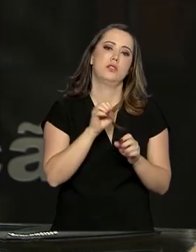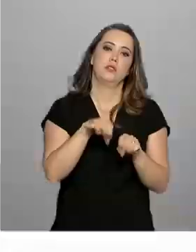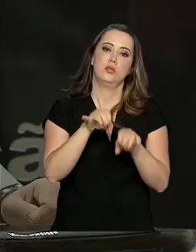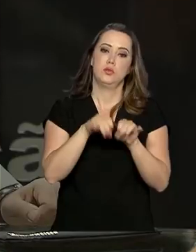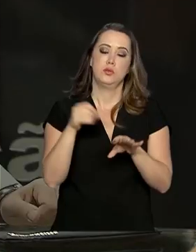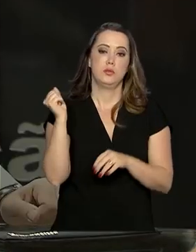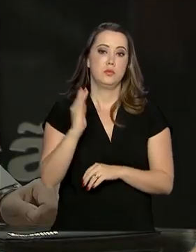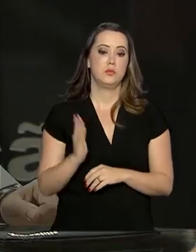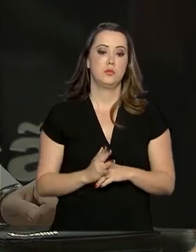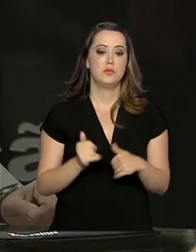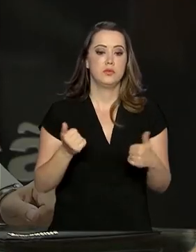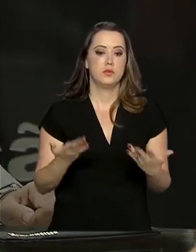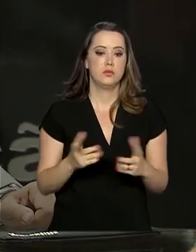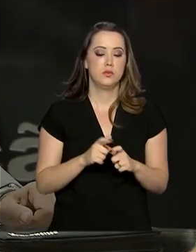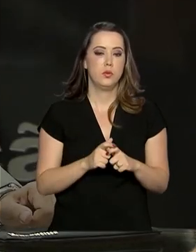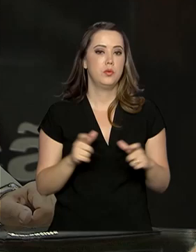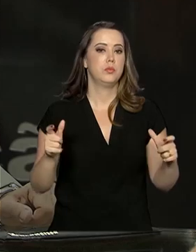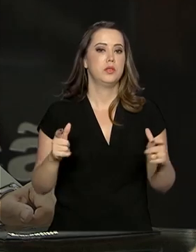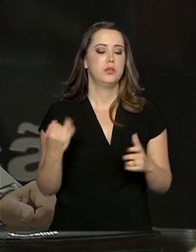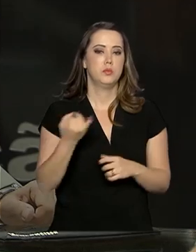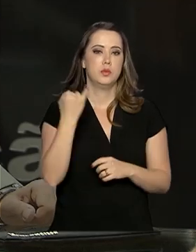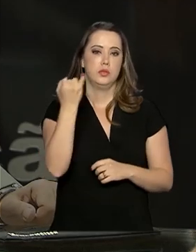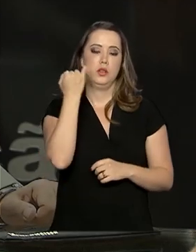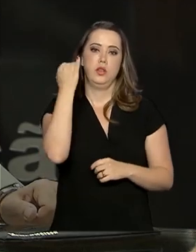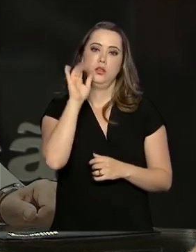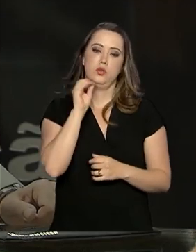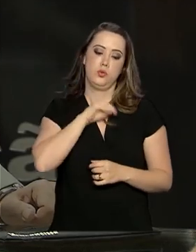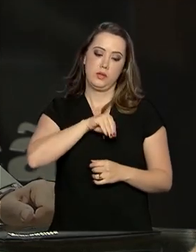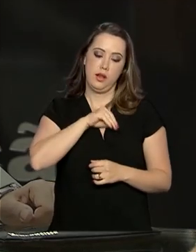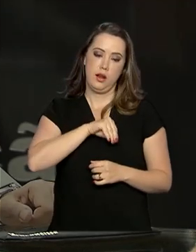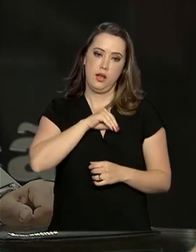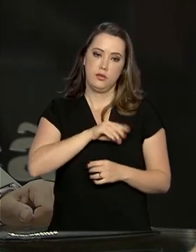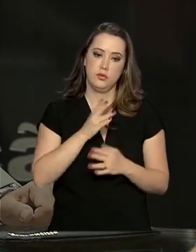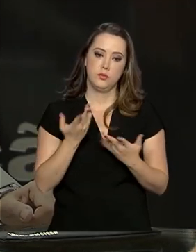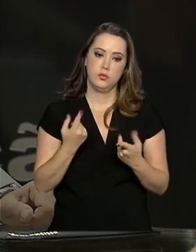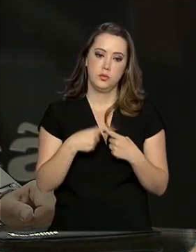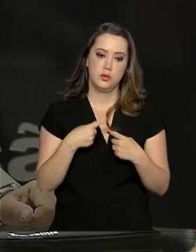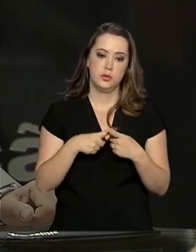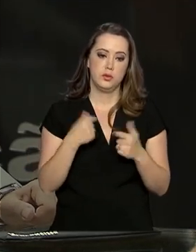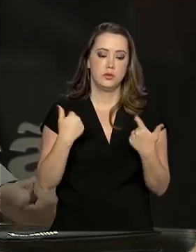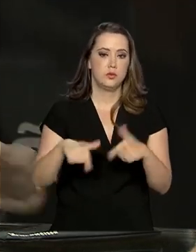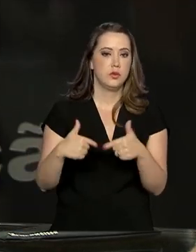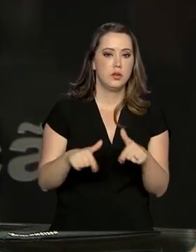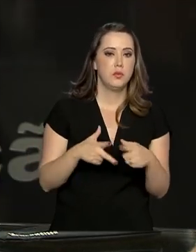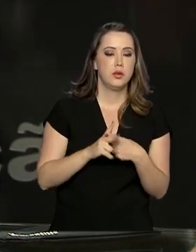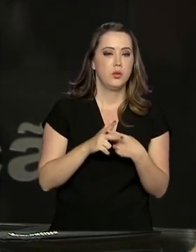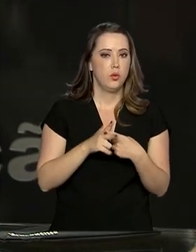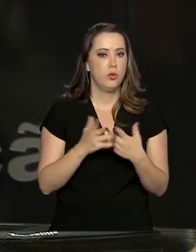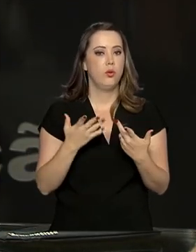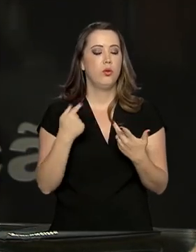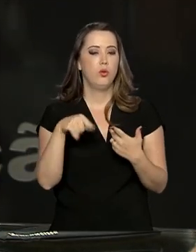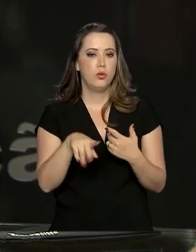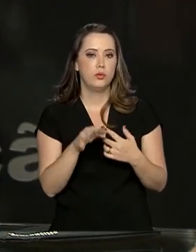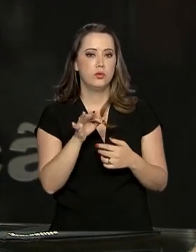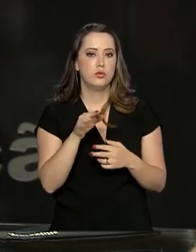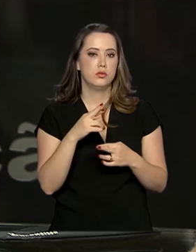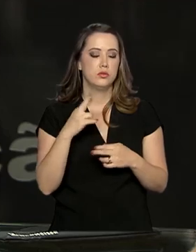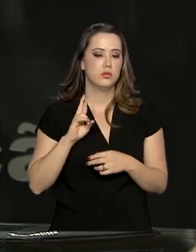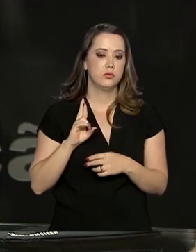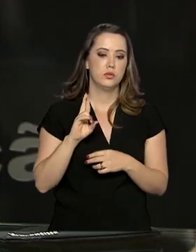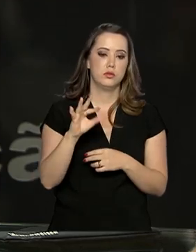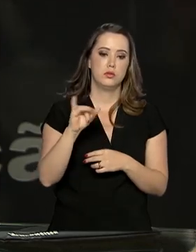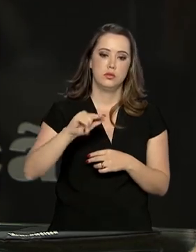educação no brasil então um aumento significativo e ele decorre do que das ações corretas de responsabilidade fiscal